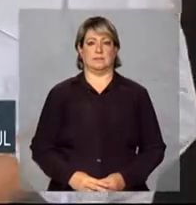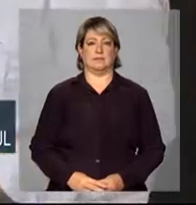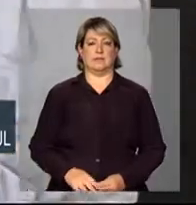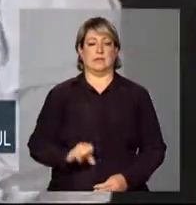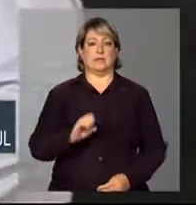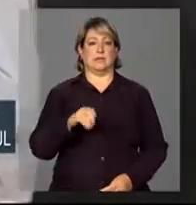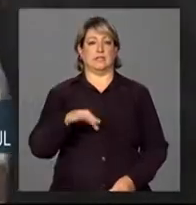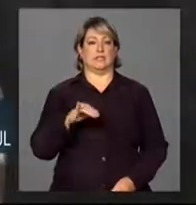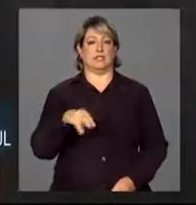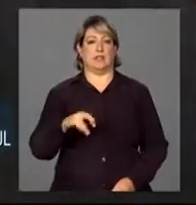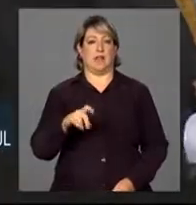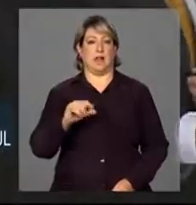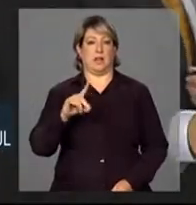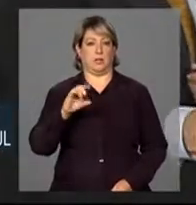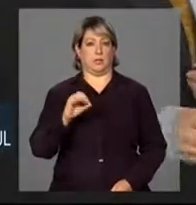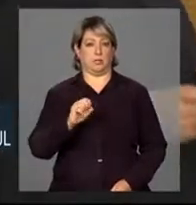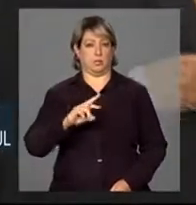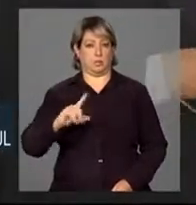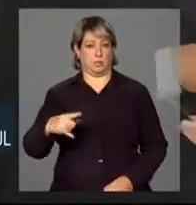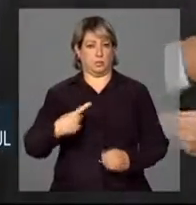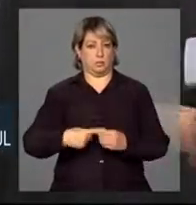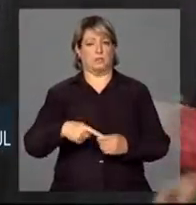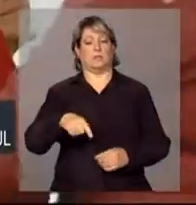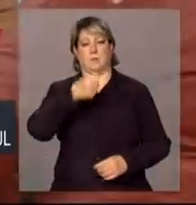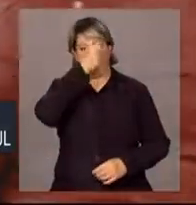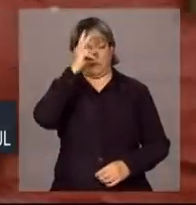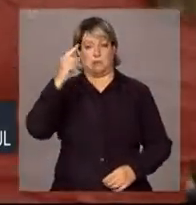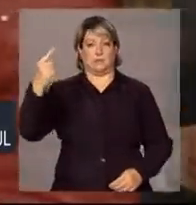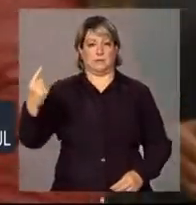Sentinela do Sul, prefeito Júlio César Carvalho.